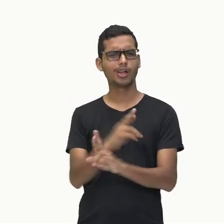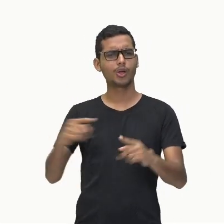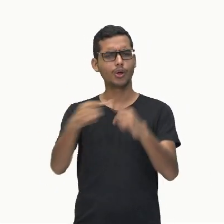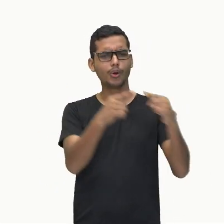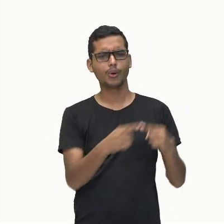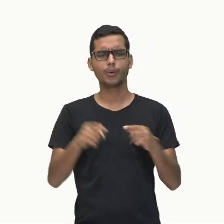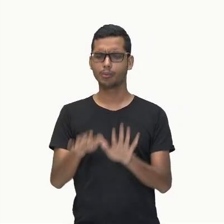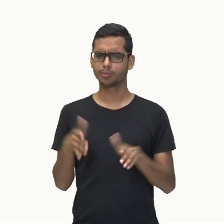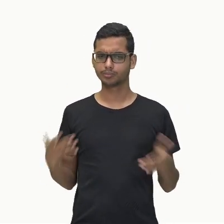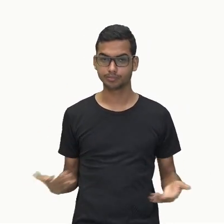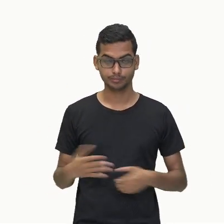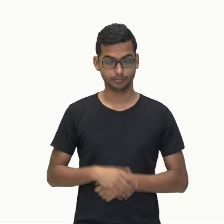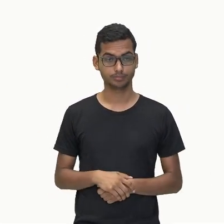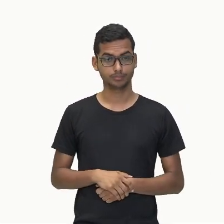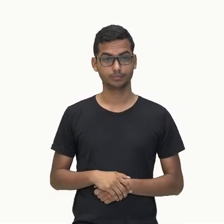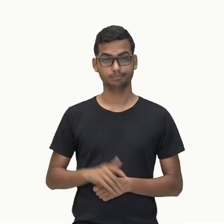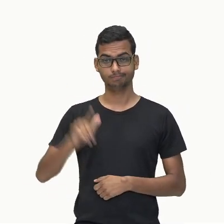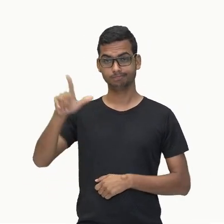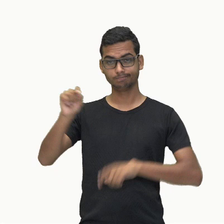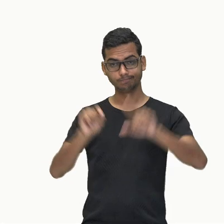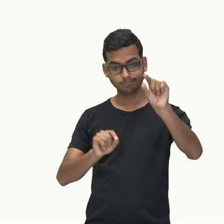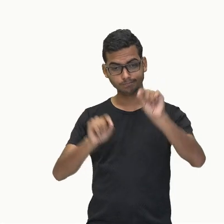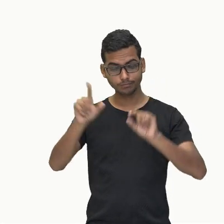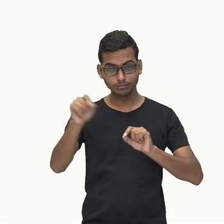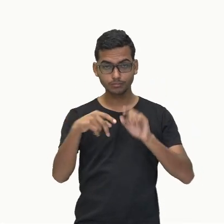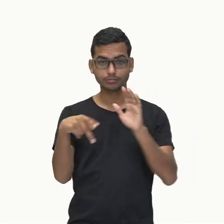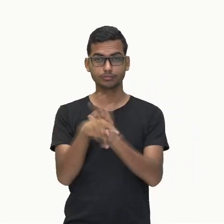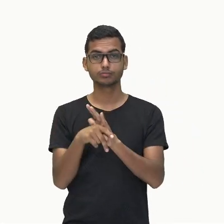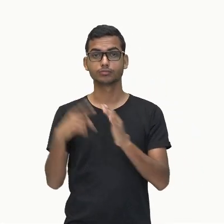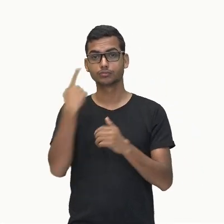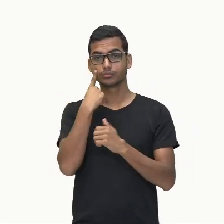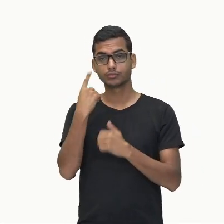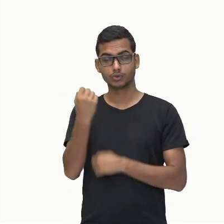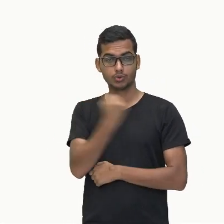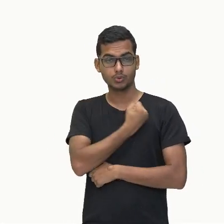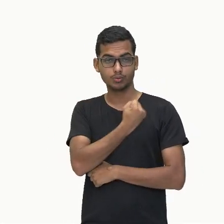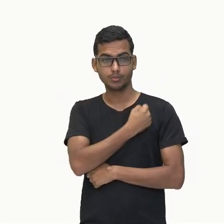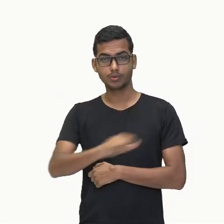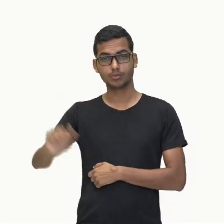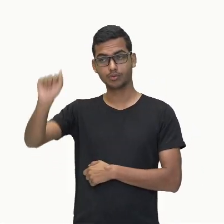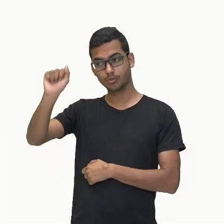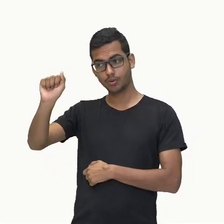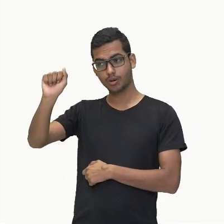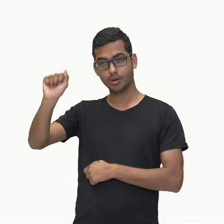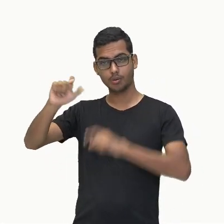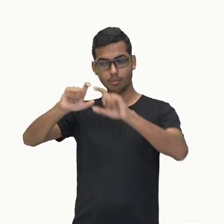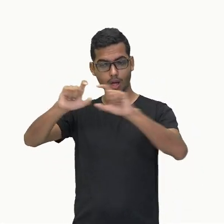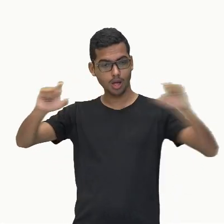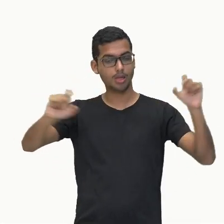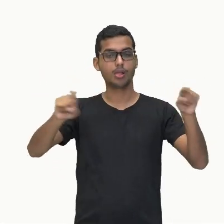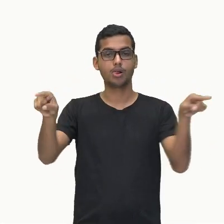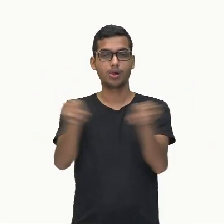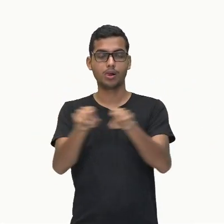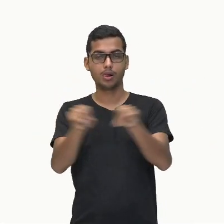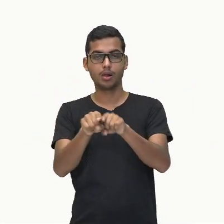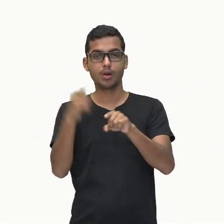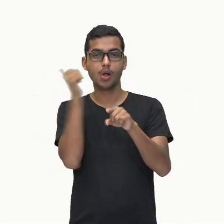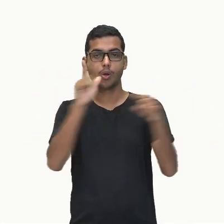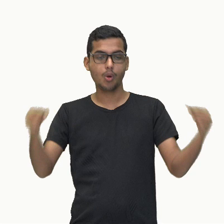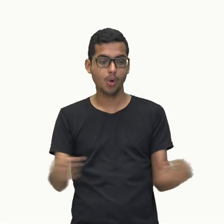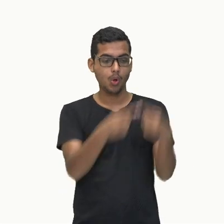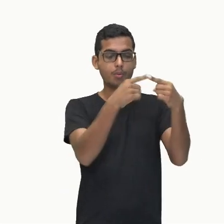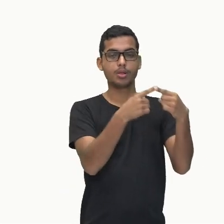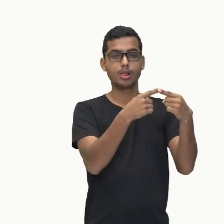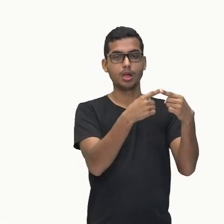pegou elementos aqui do conjunto A e associou com elementos do conjunto